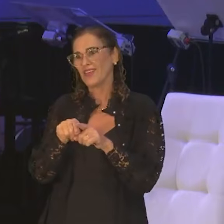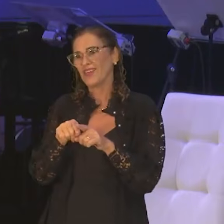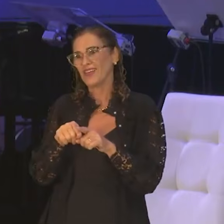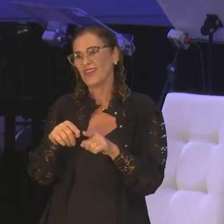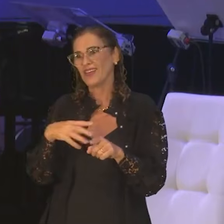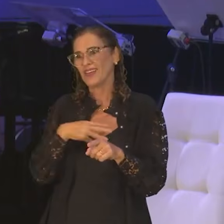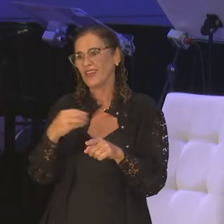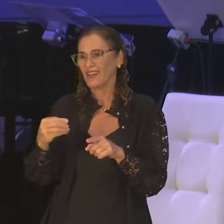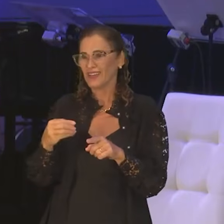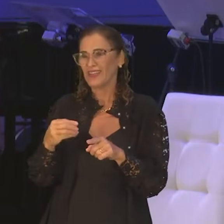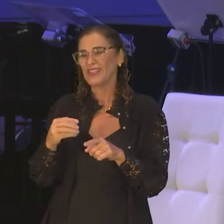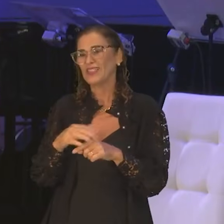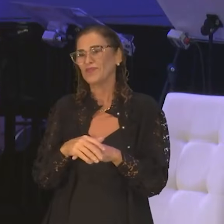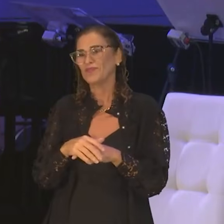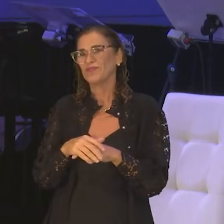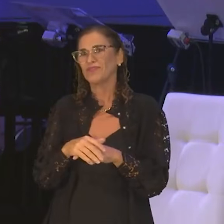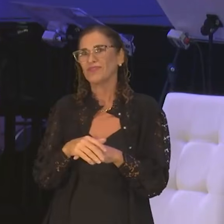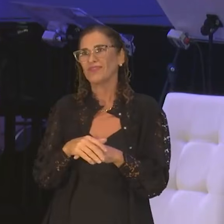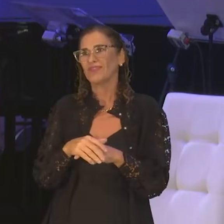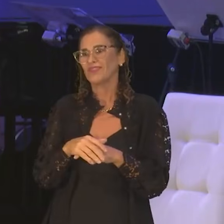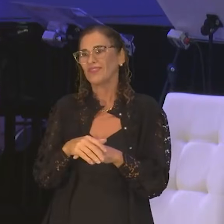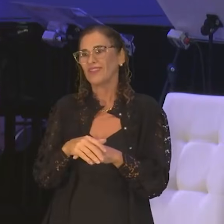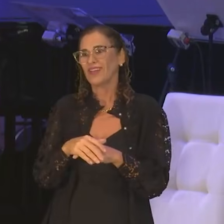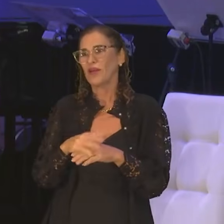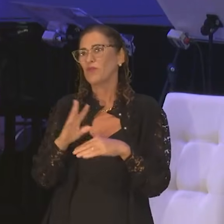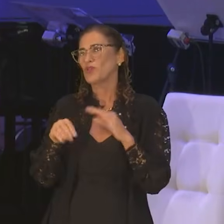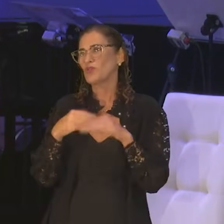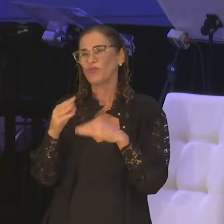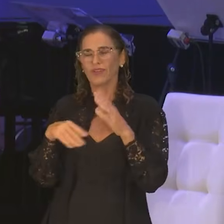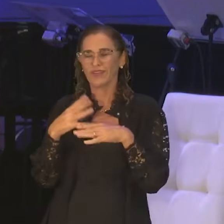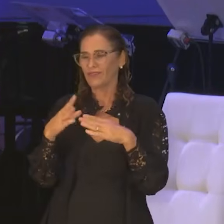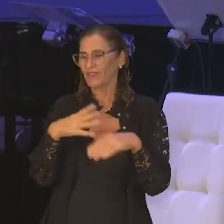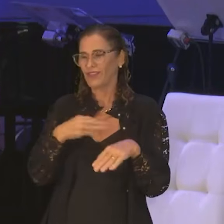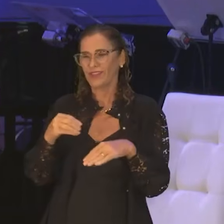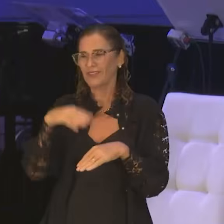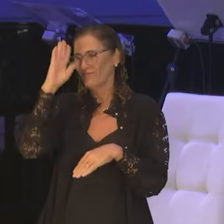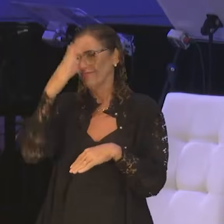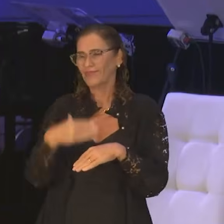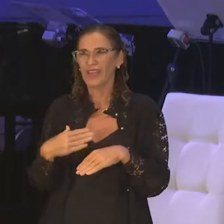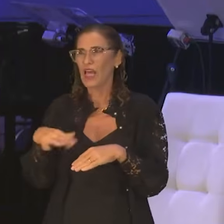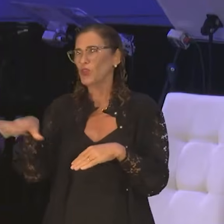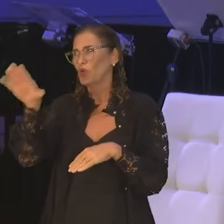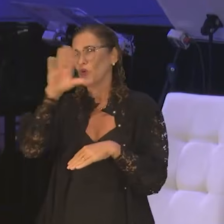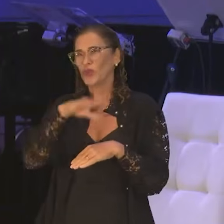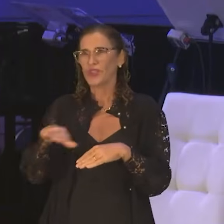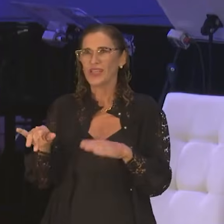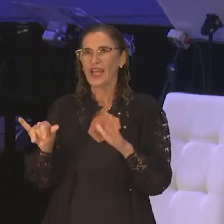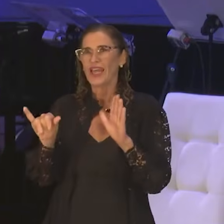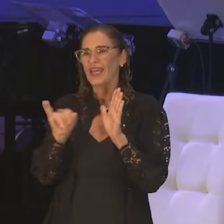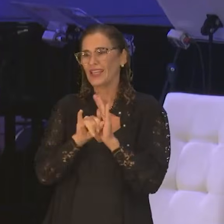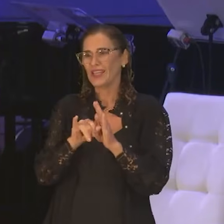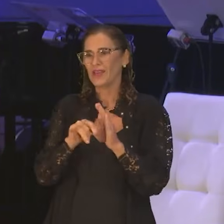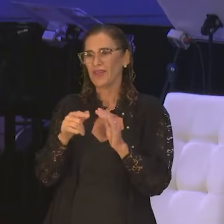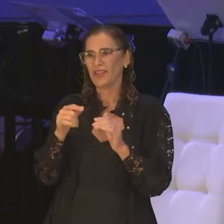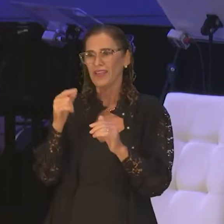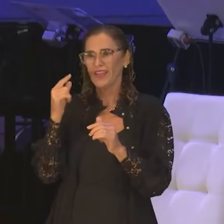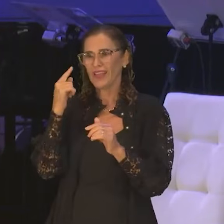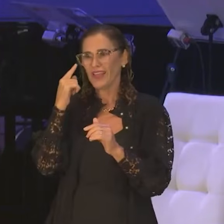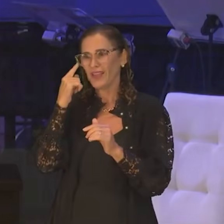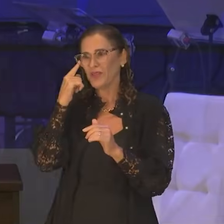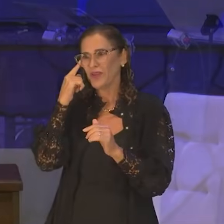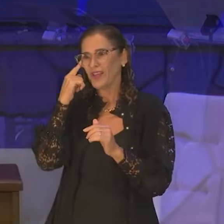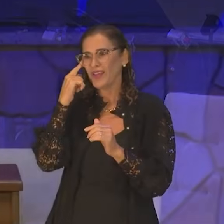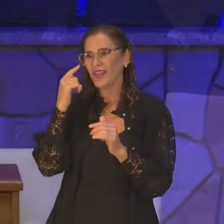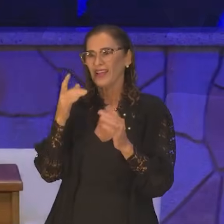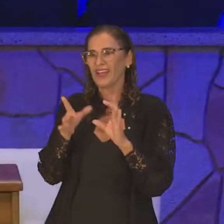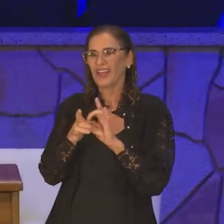libanês, paraguaio, árabe e japonês. E brasileiro. Tem todas essas identidades, menos a japonesa, não querem dar, tem